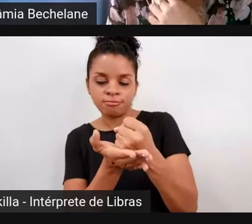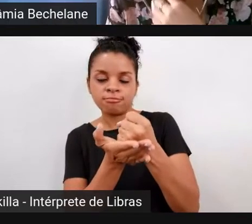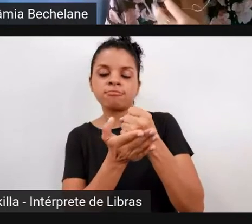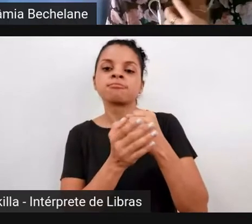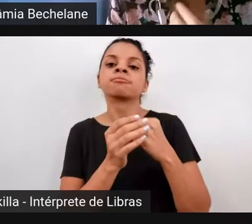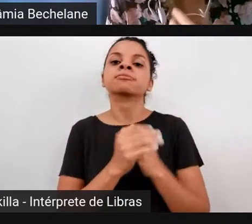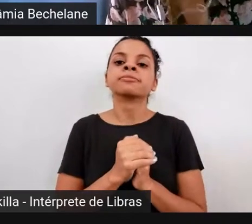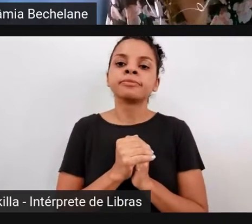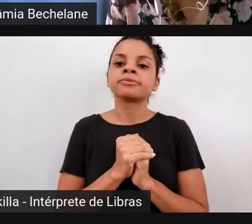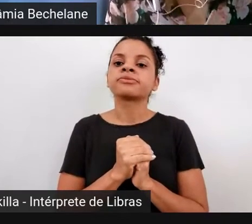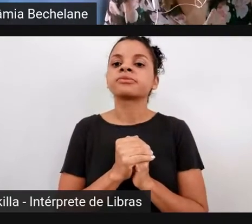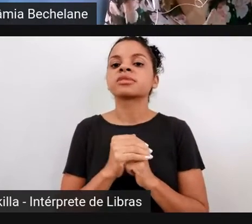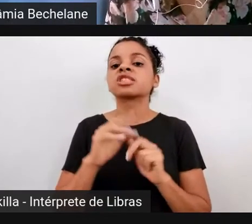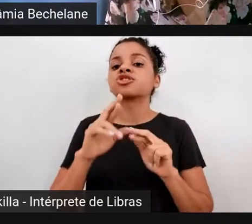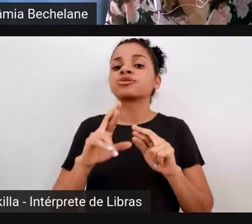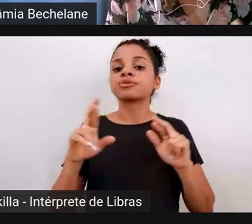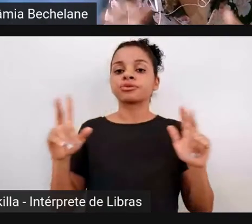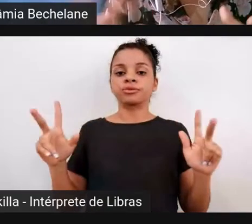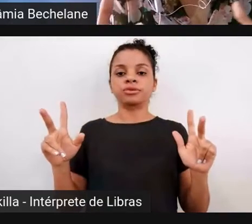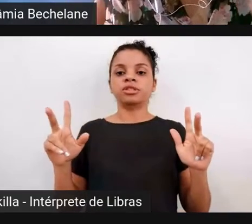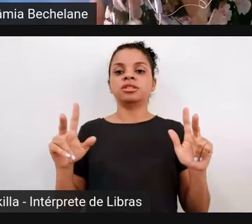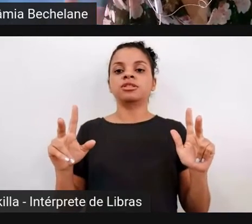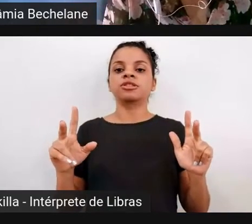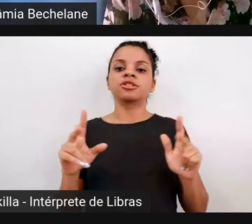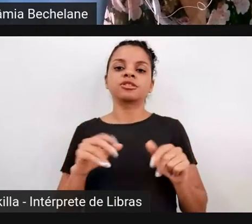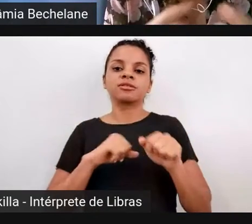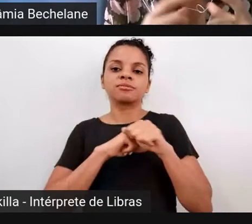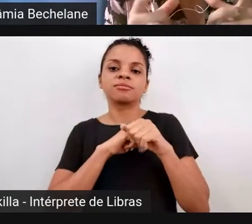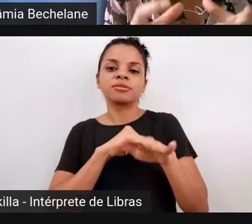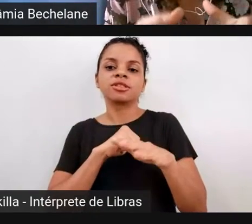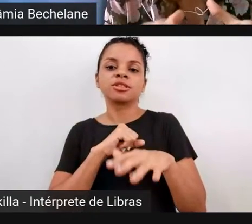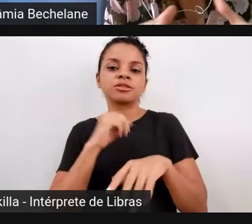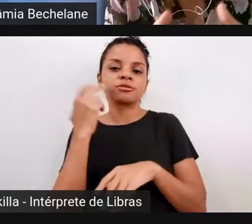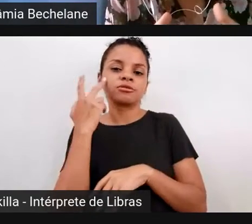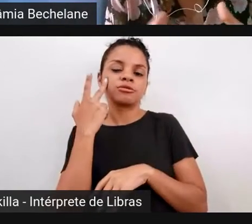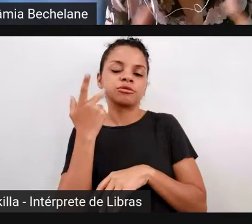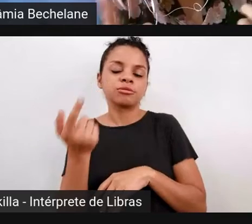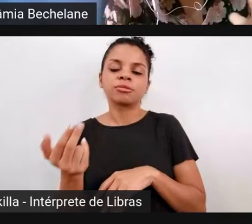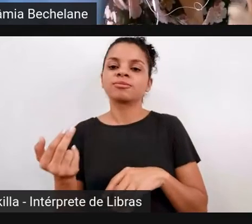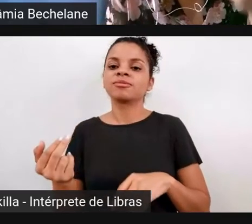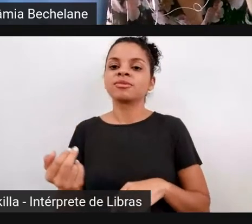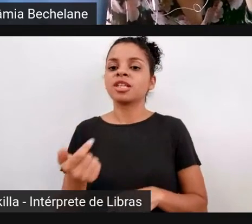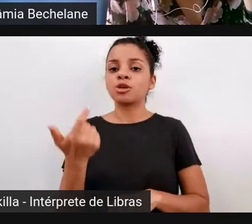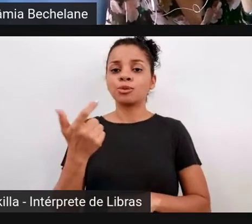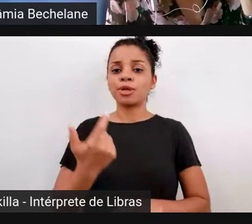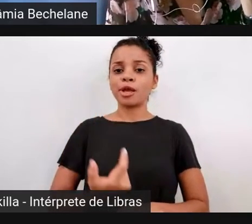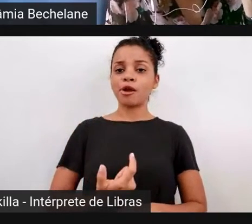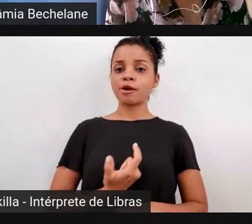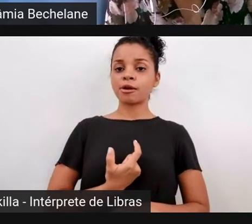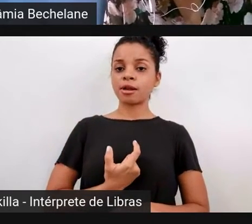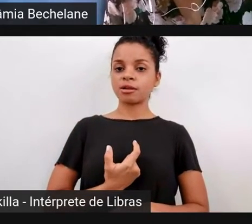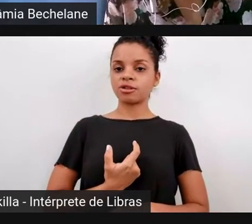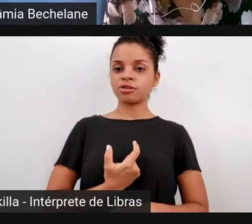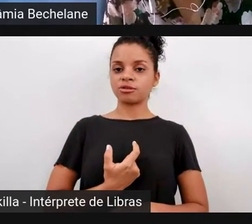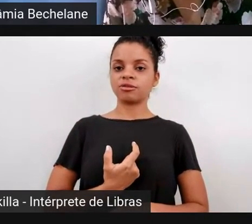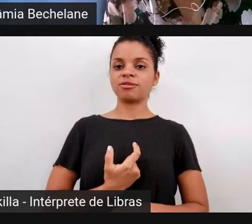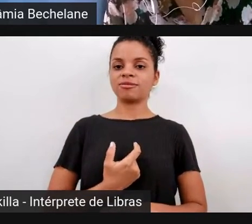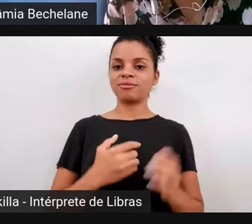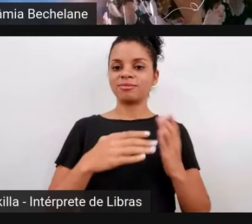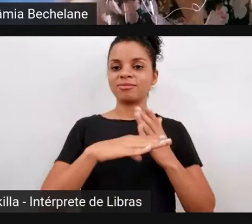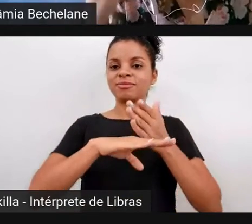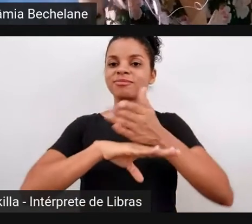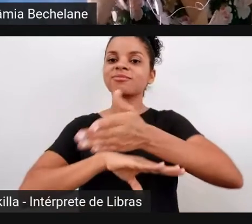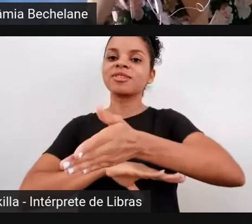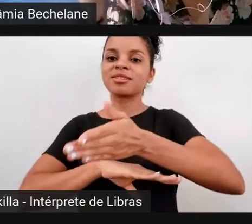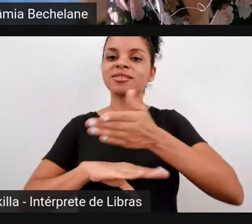mídia convencional. O pessoal não tem nem crachá de acesso, por exemplo, à casa, né? Eles